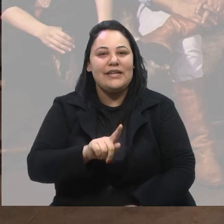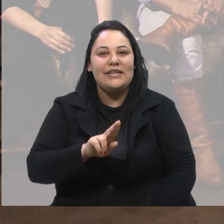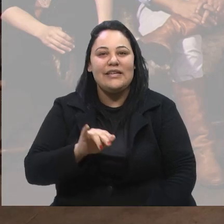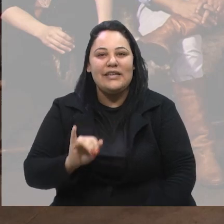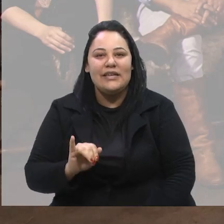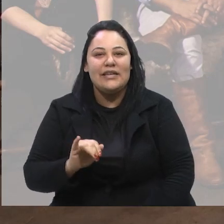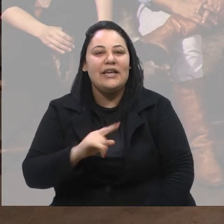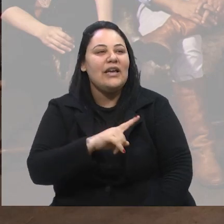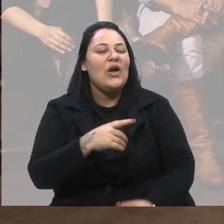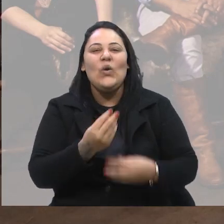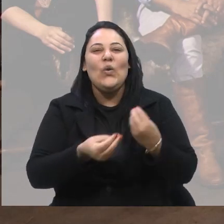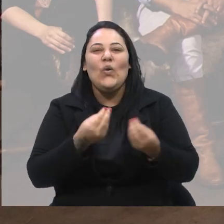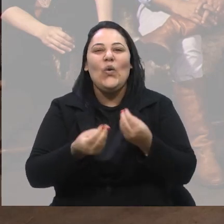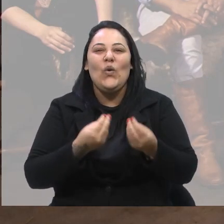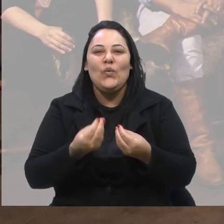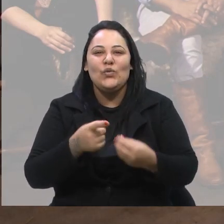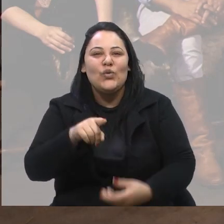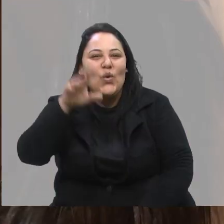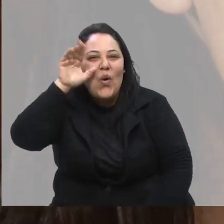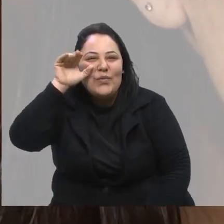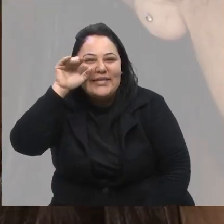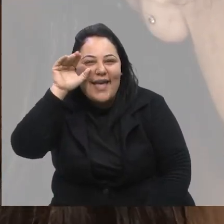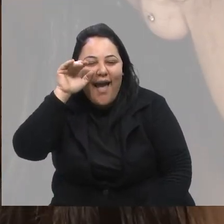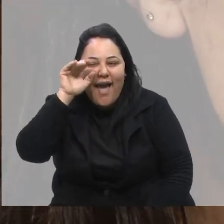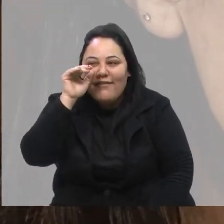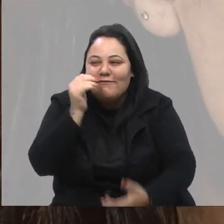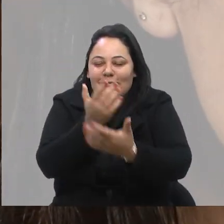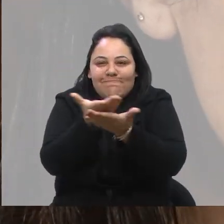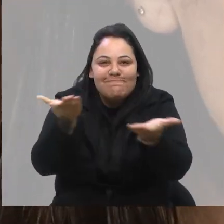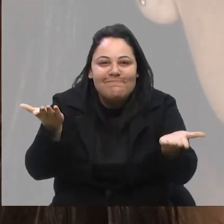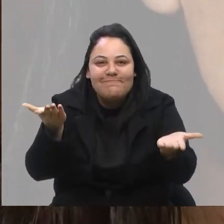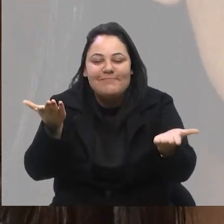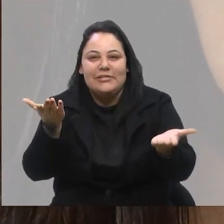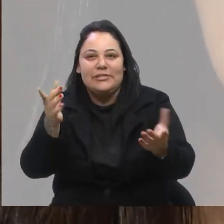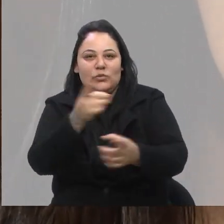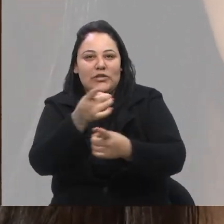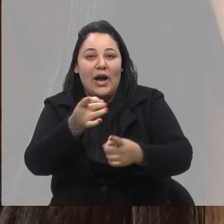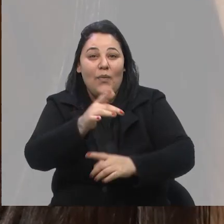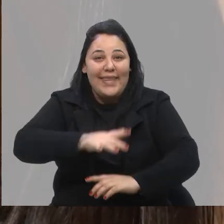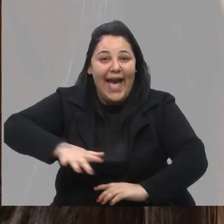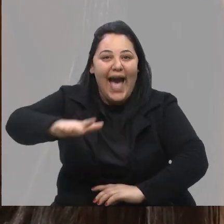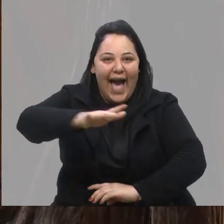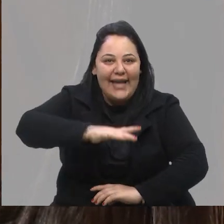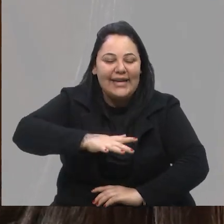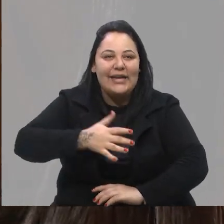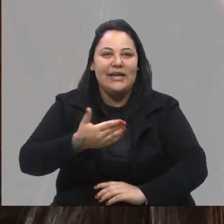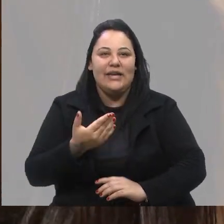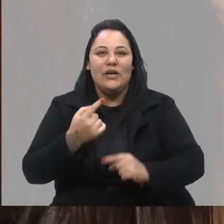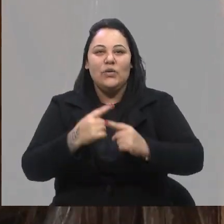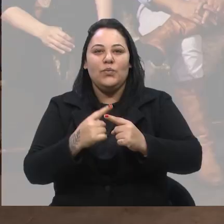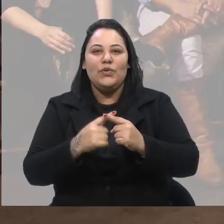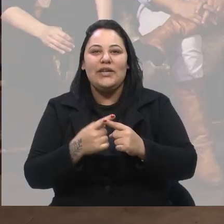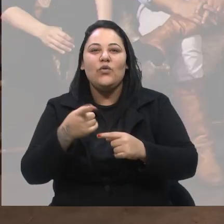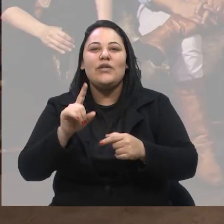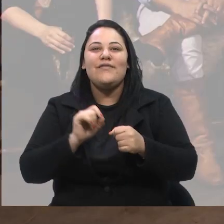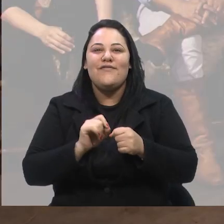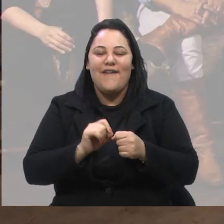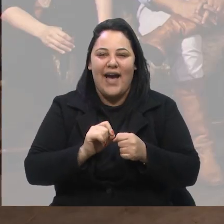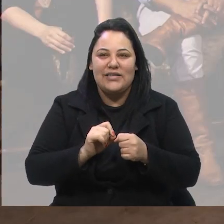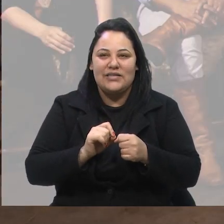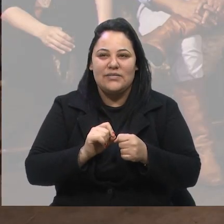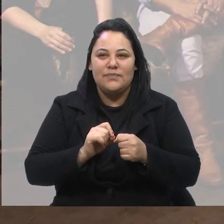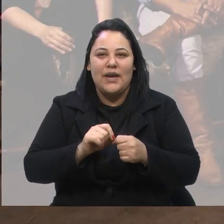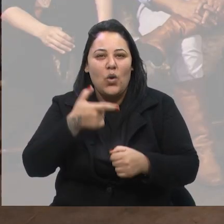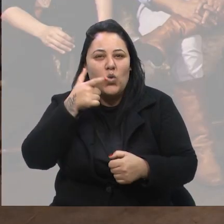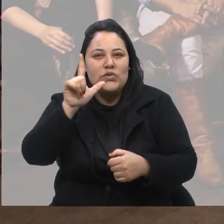Guilherme, como é que tu observa o cenário musical nessa área? Porque o que ele faz para se